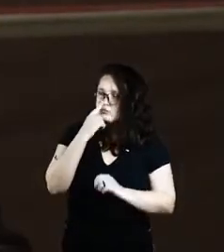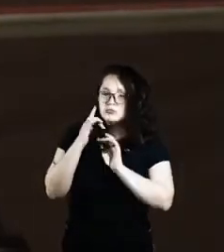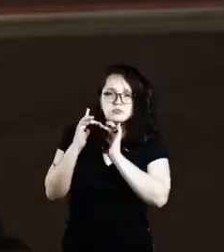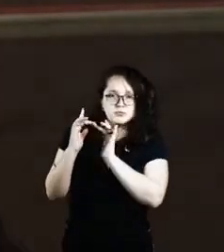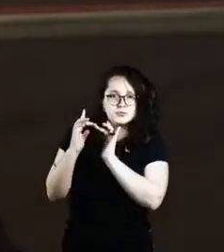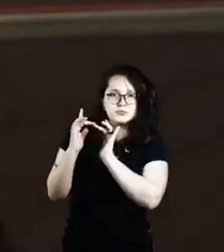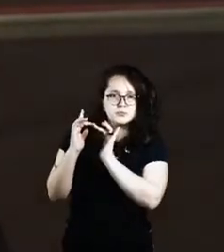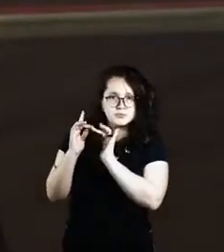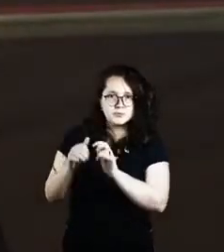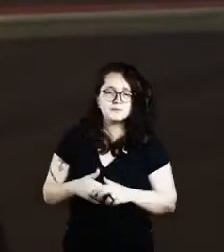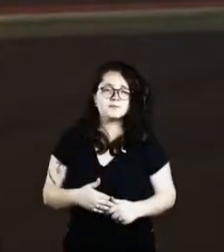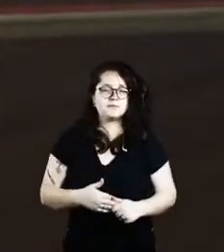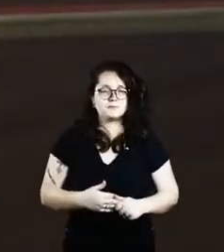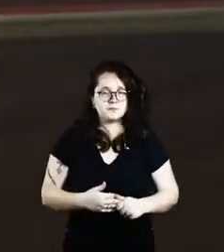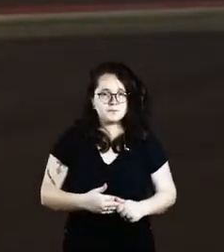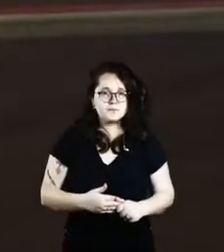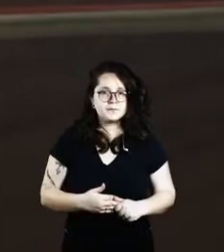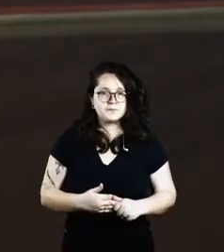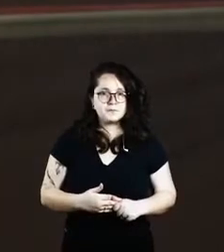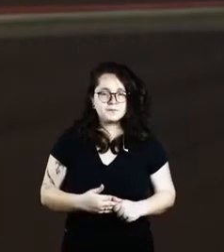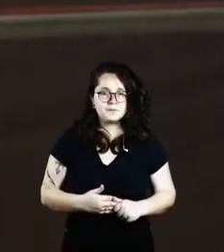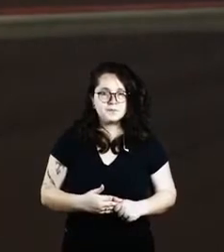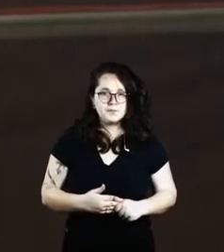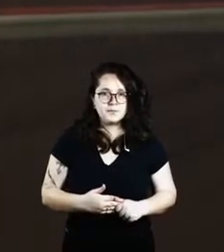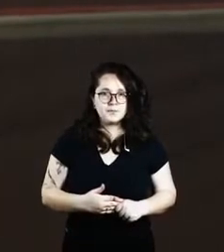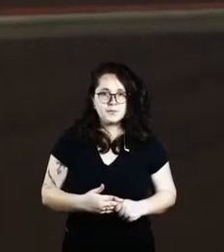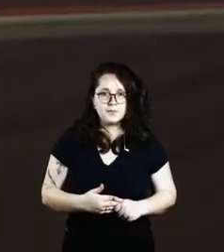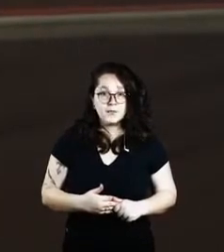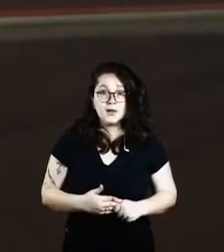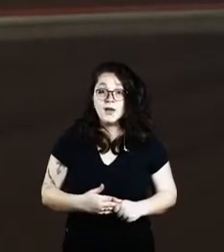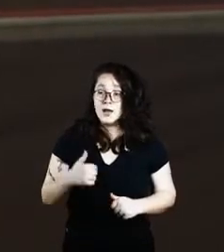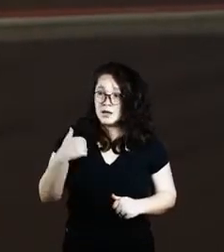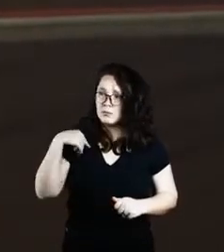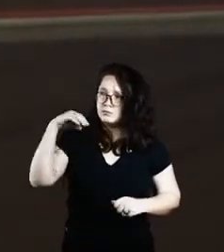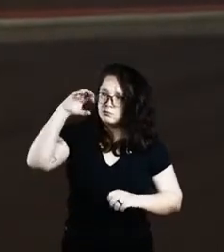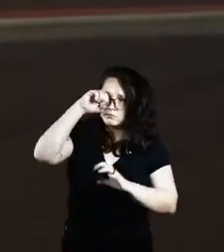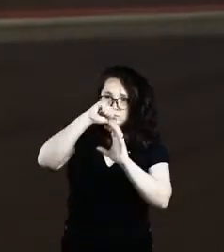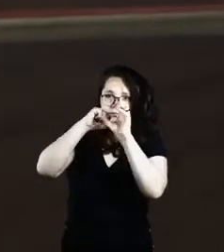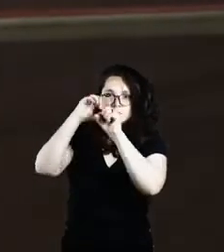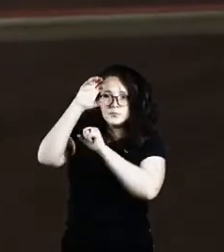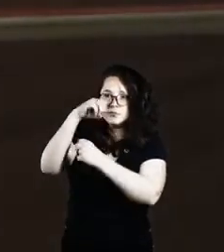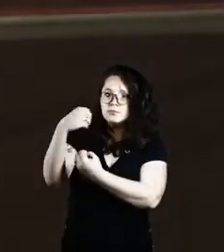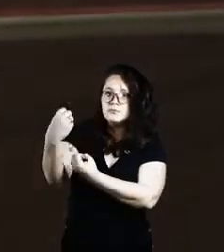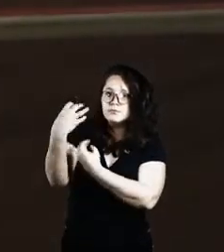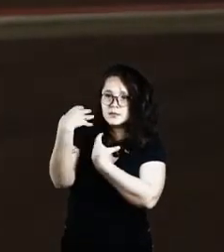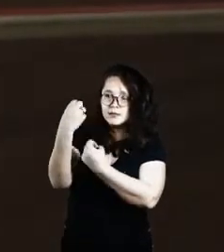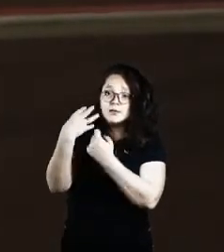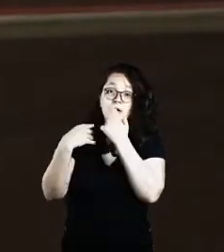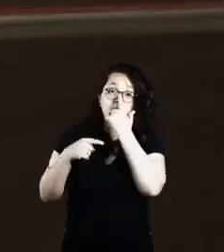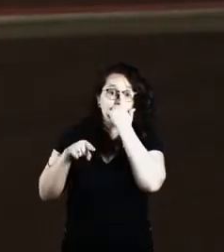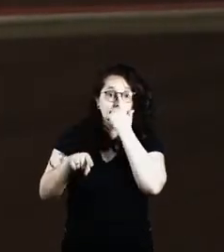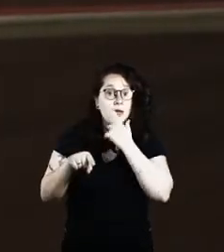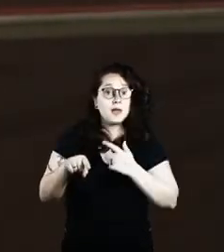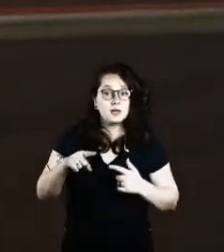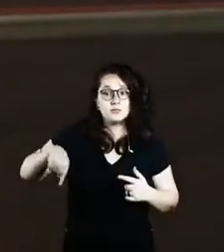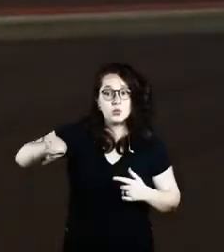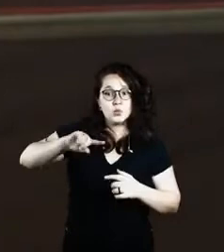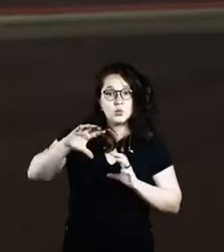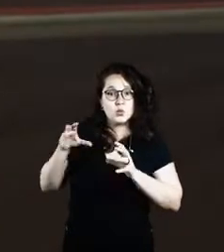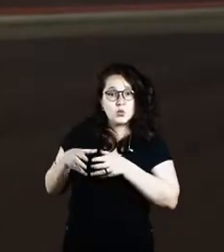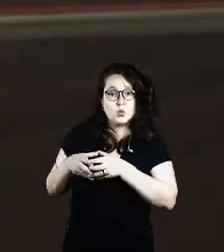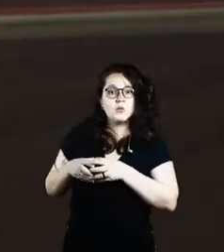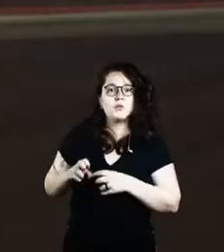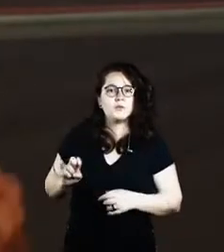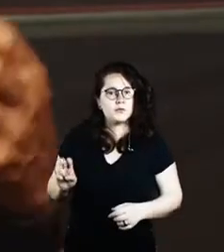tal. E assim, coisa que eu aprendi muito com eles, eles valorizam muito as